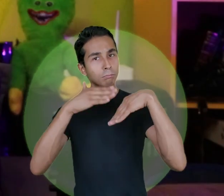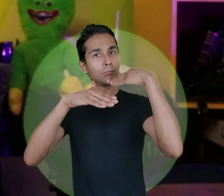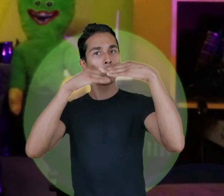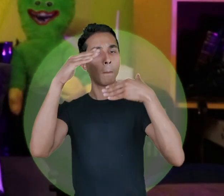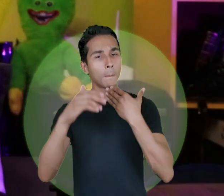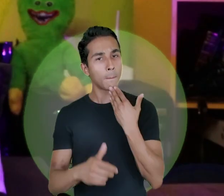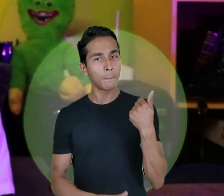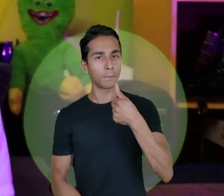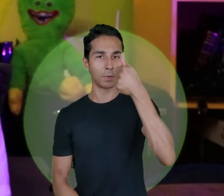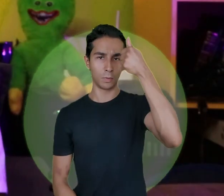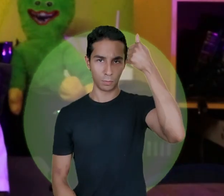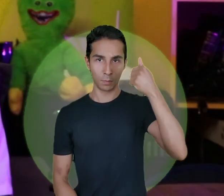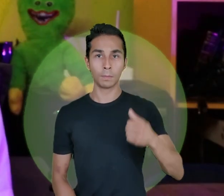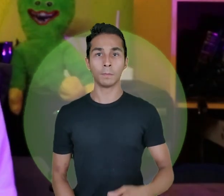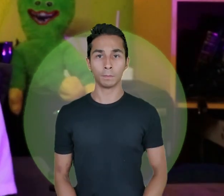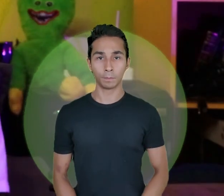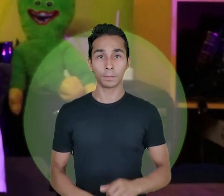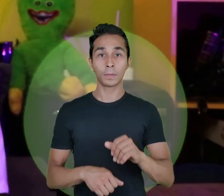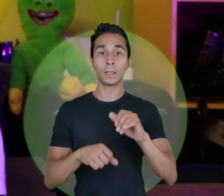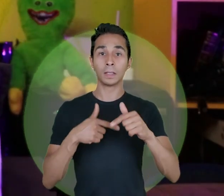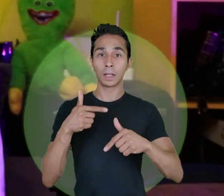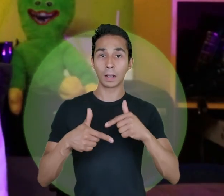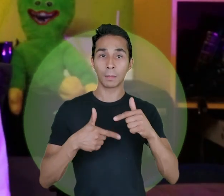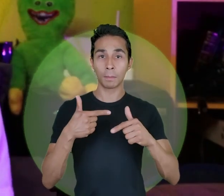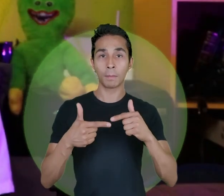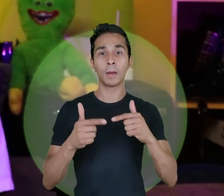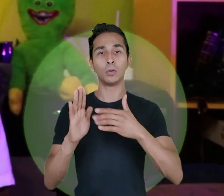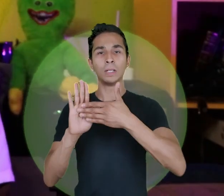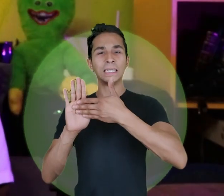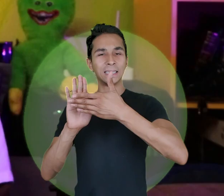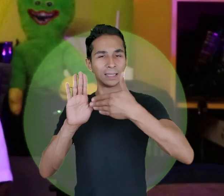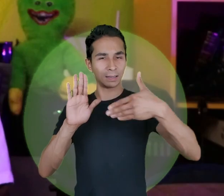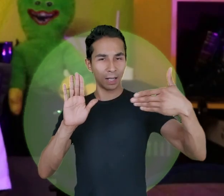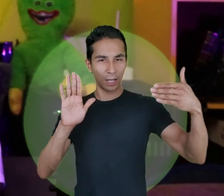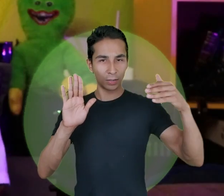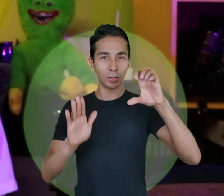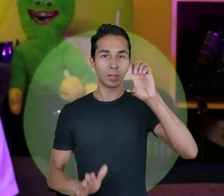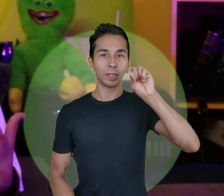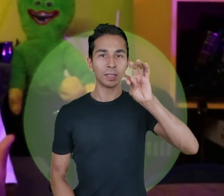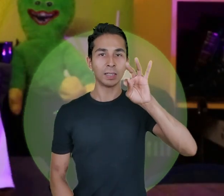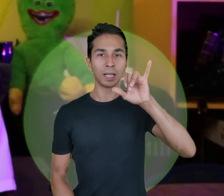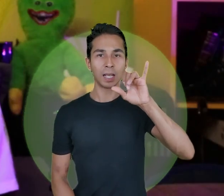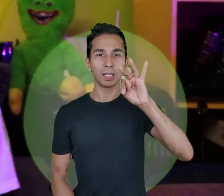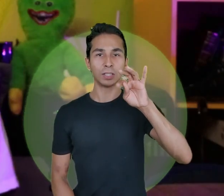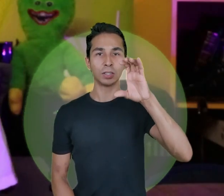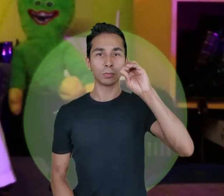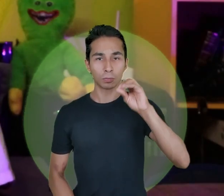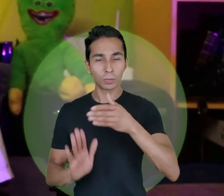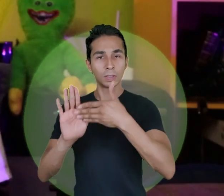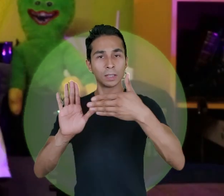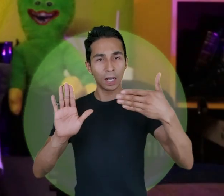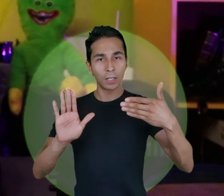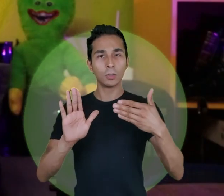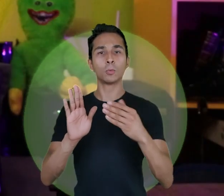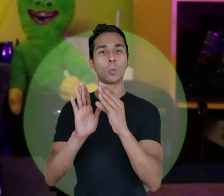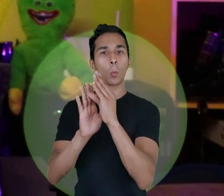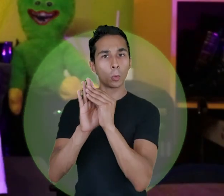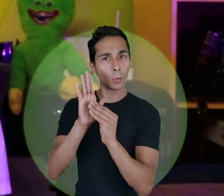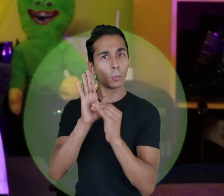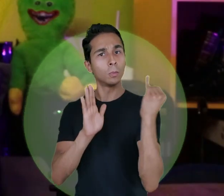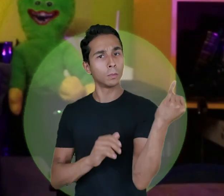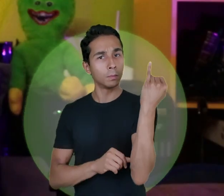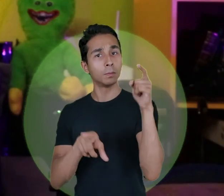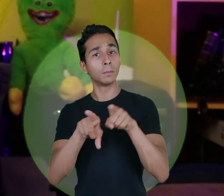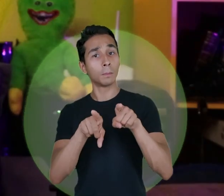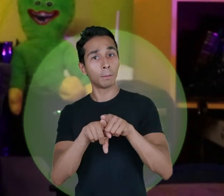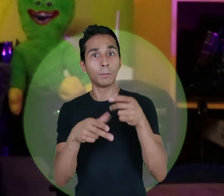evolução do seu trabalho, tanto questão estética como de conteúdo, de propostas de inovação, de coisas que você